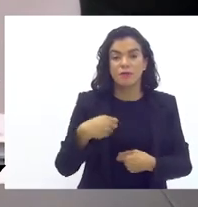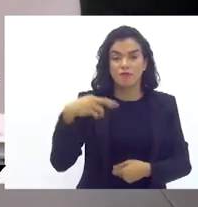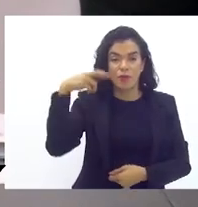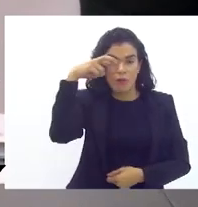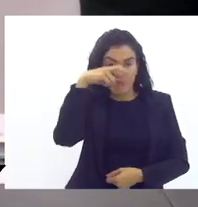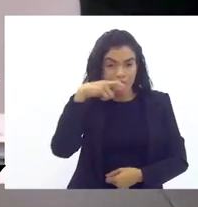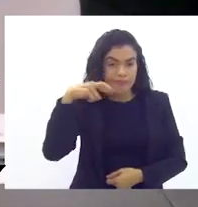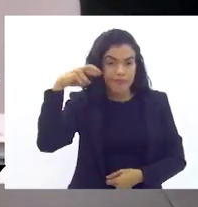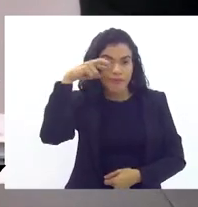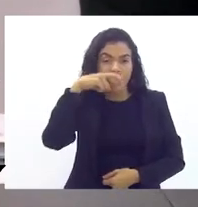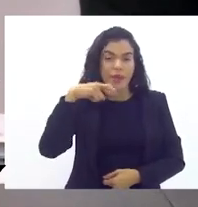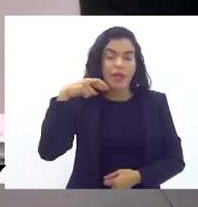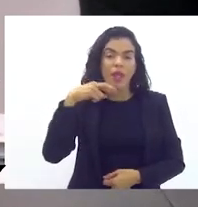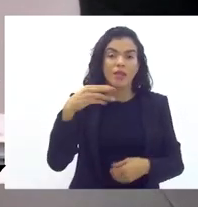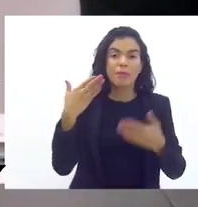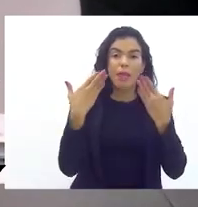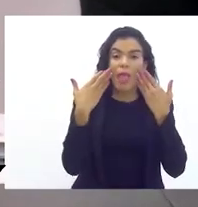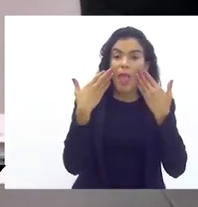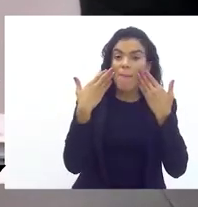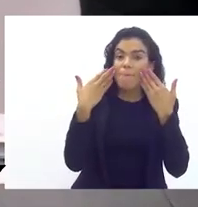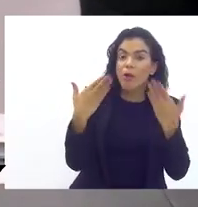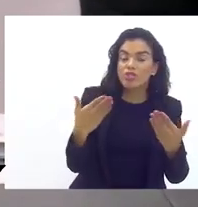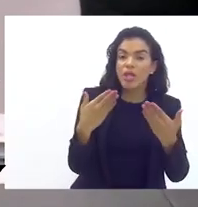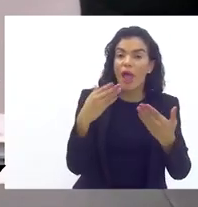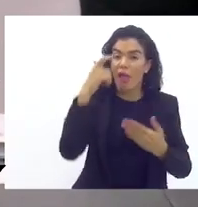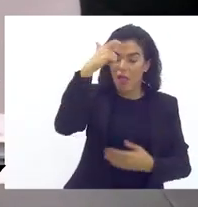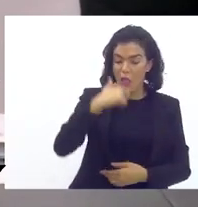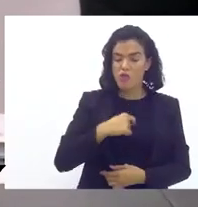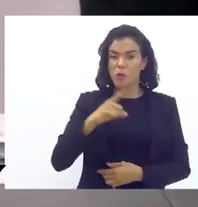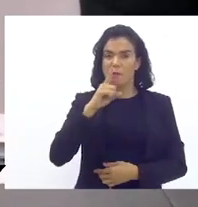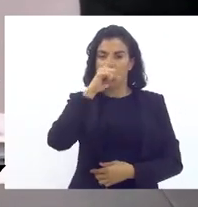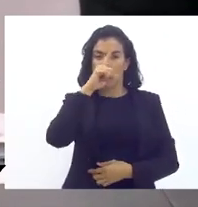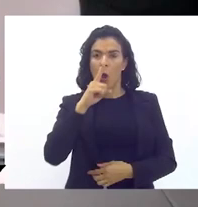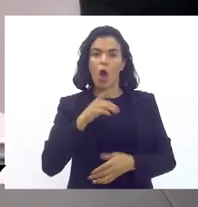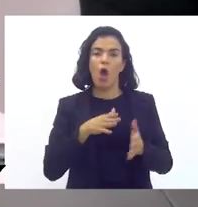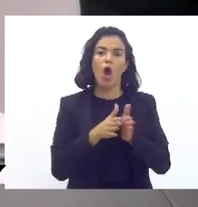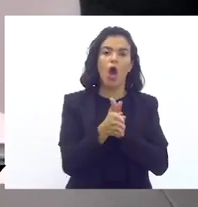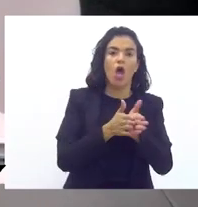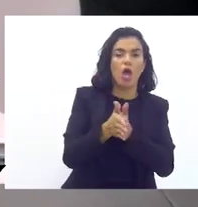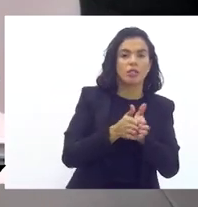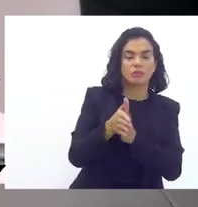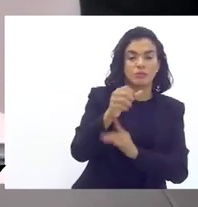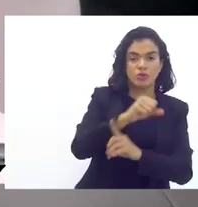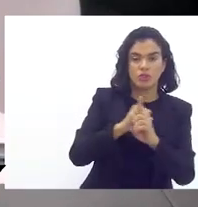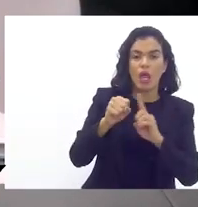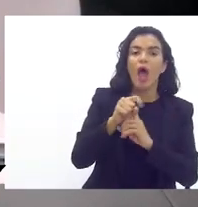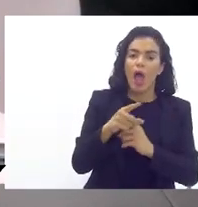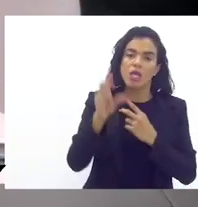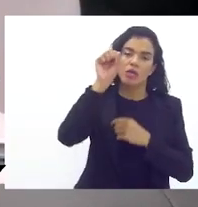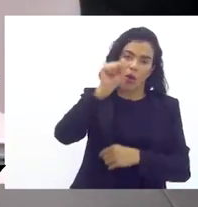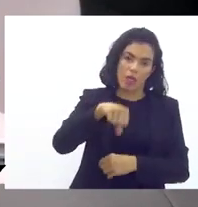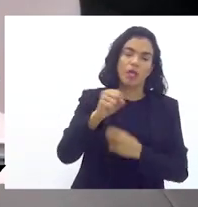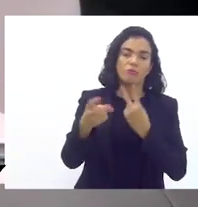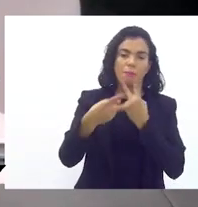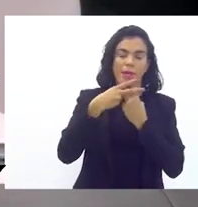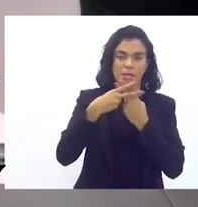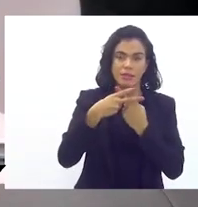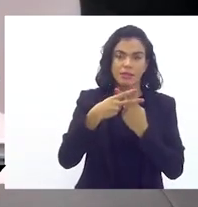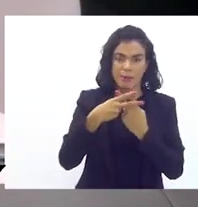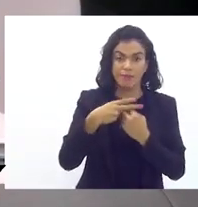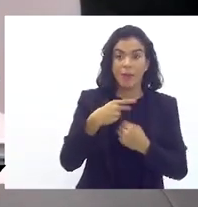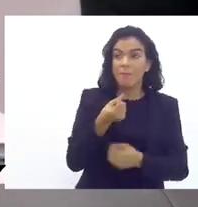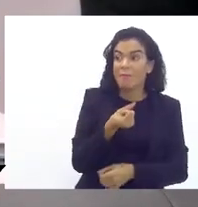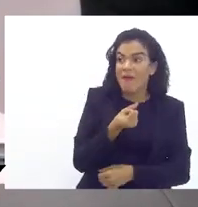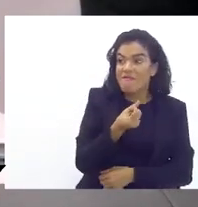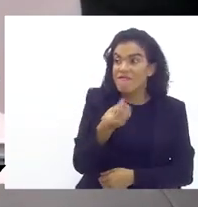Ela Tem que apresentar algum risco à sociedade as nossas prisões estão entupidas de e muitas grandes criminosos